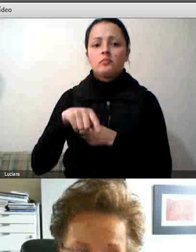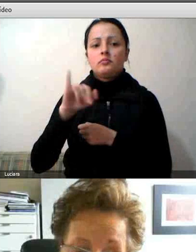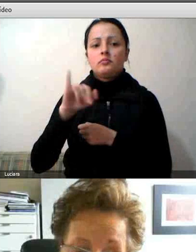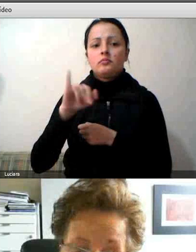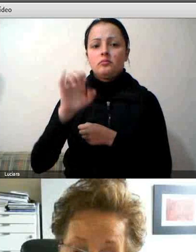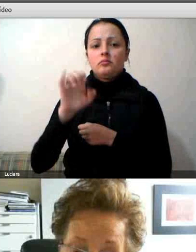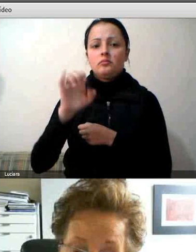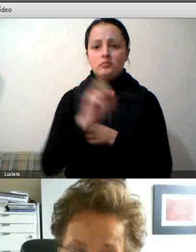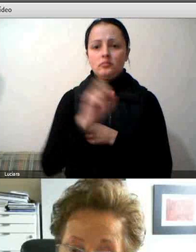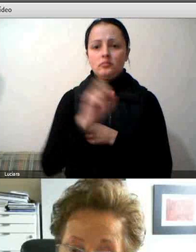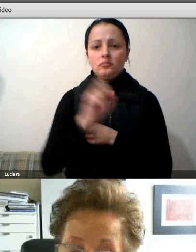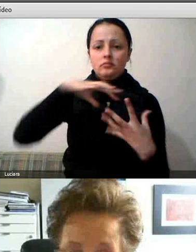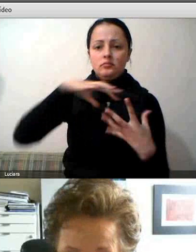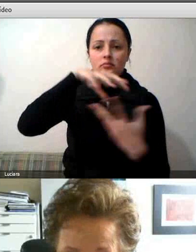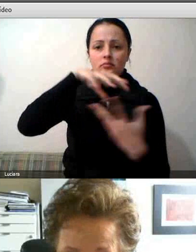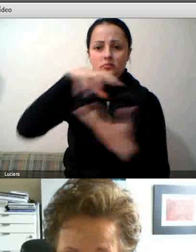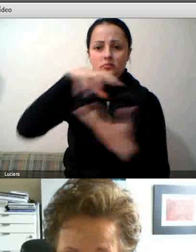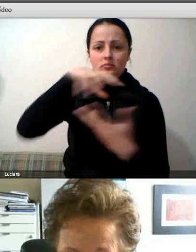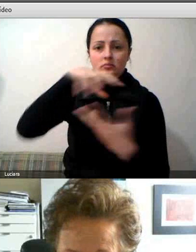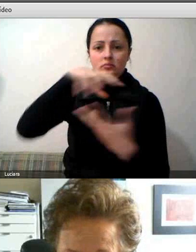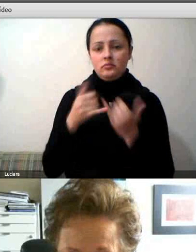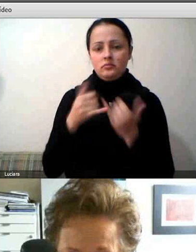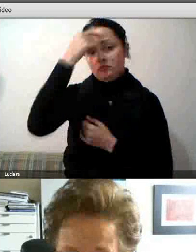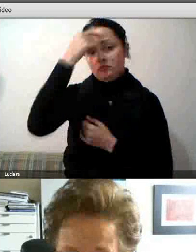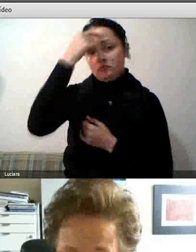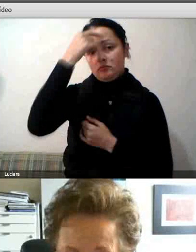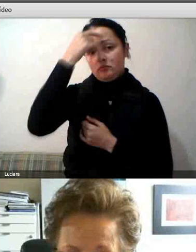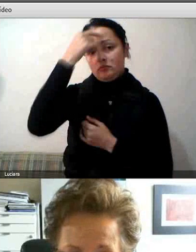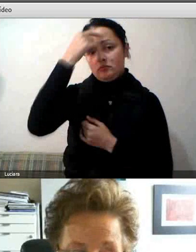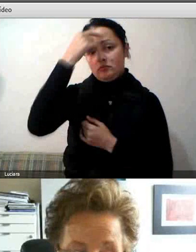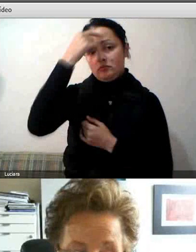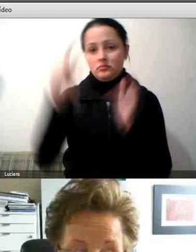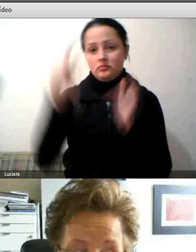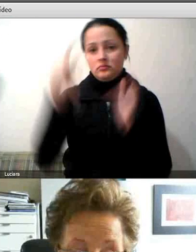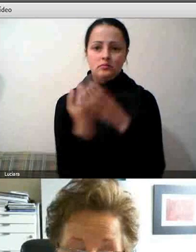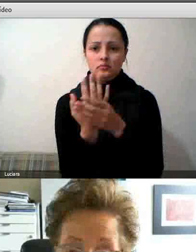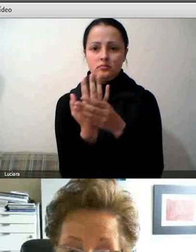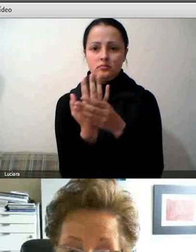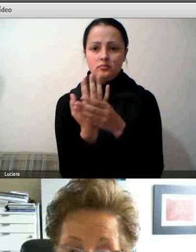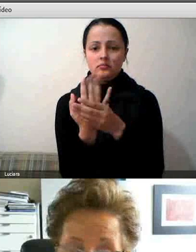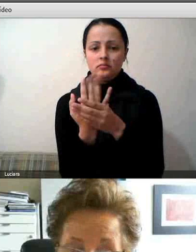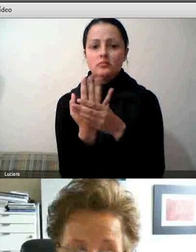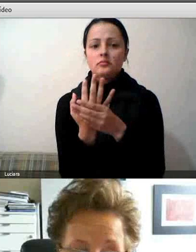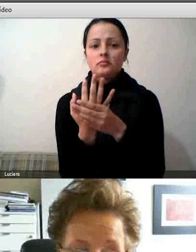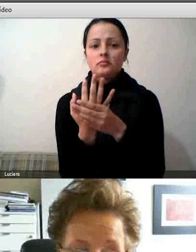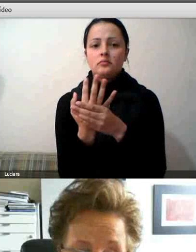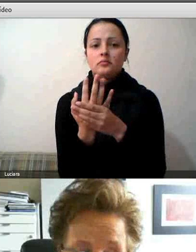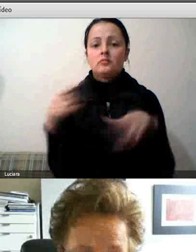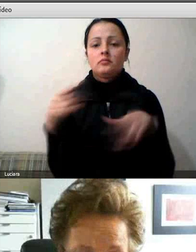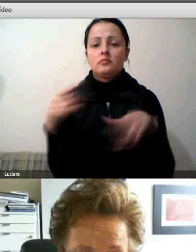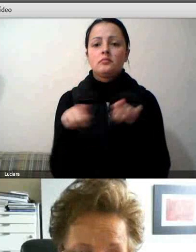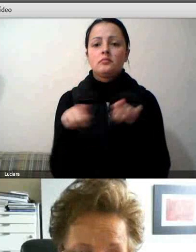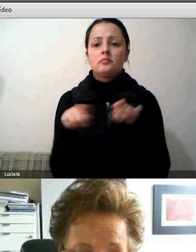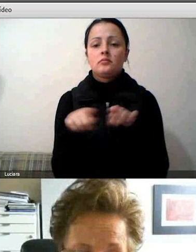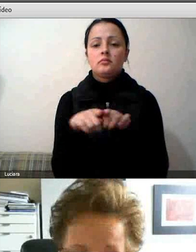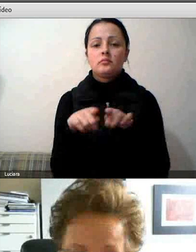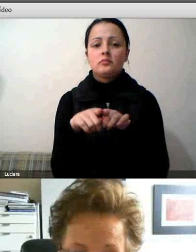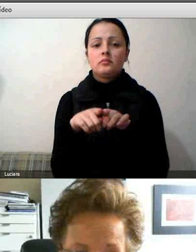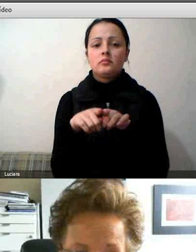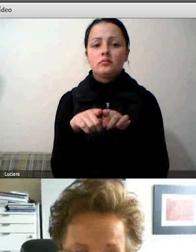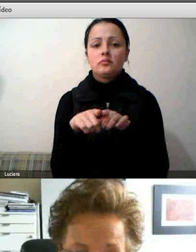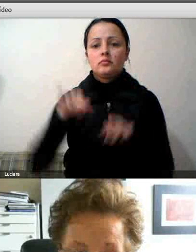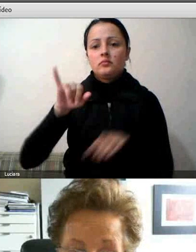Superior Global, que no caso é a nossa universidade, no estado do Rio Grande do Sul, e as instituições de